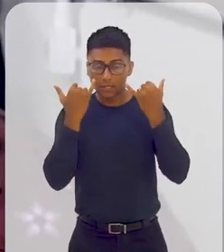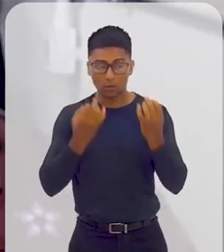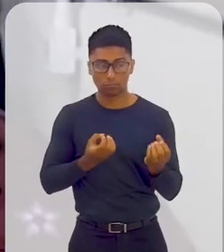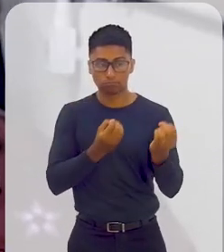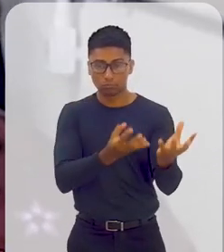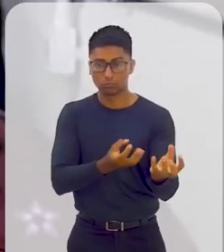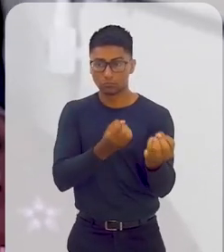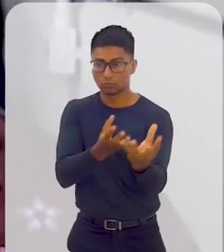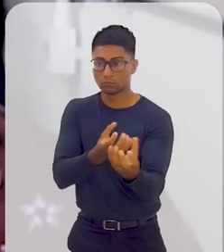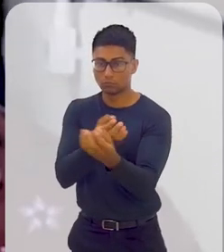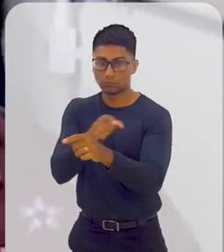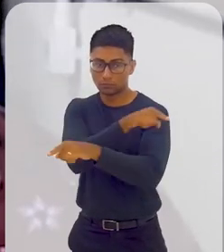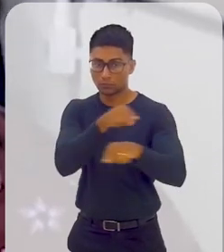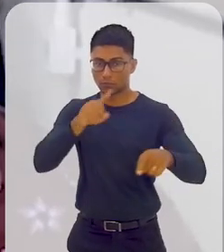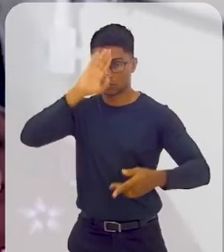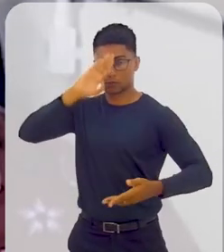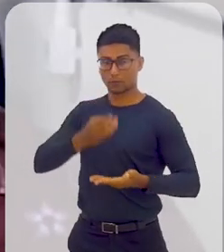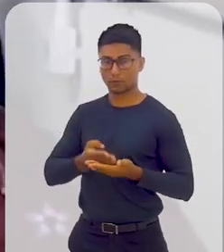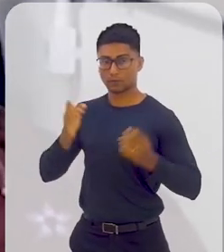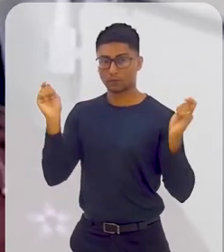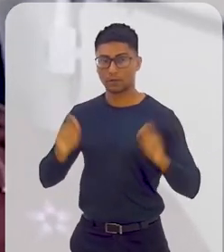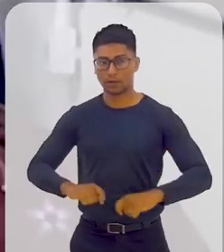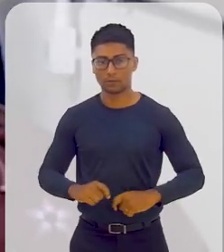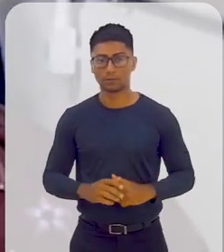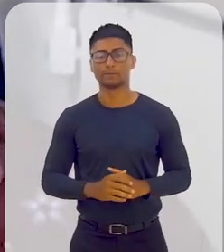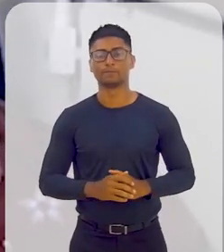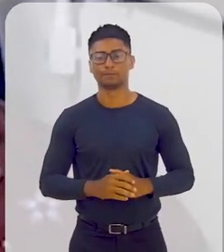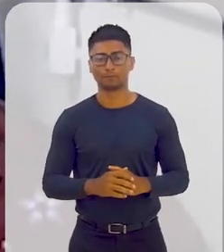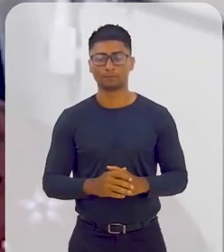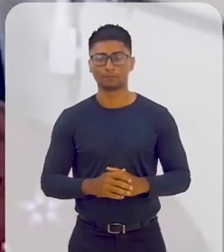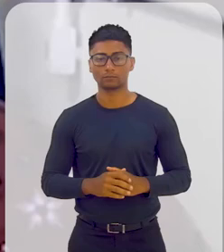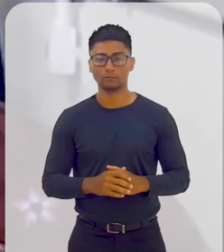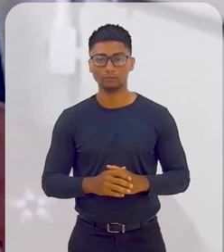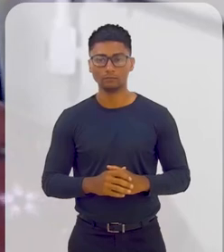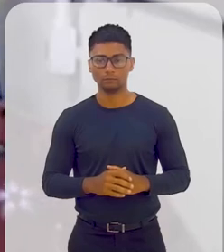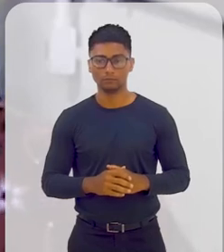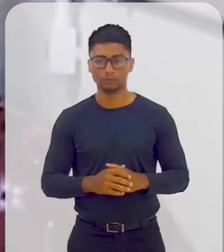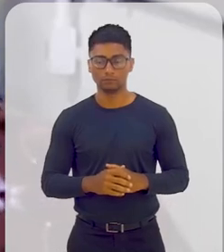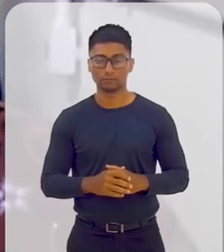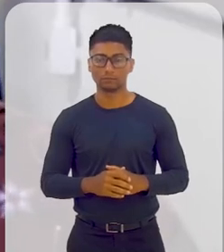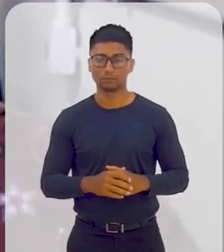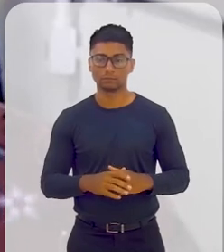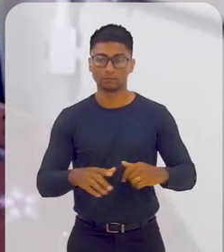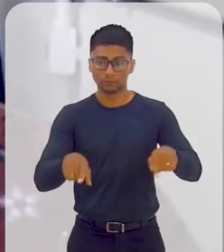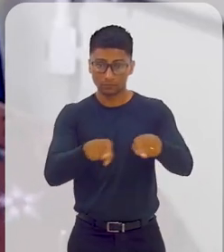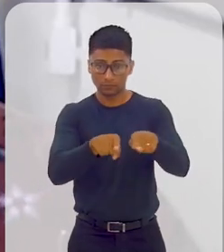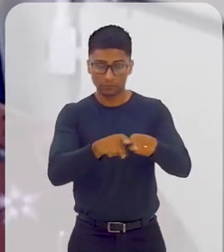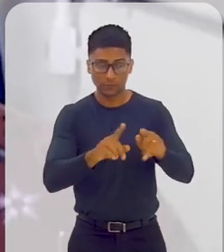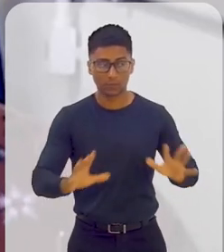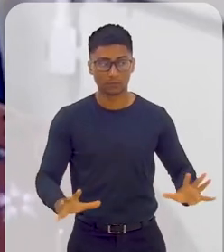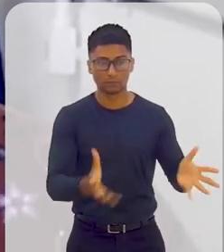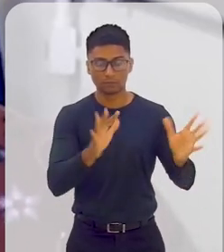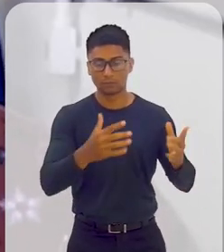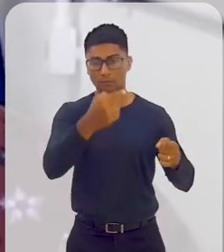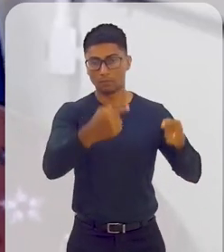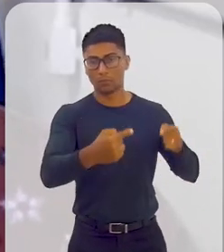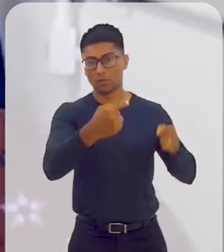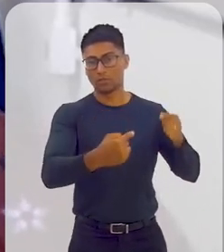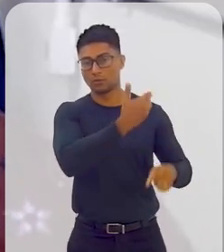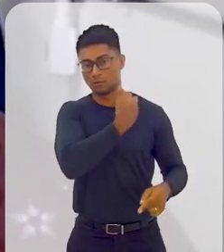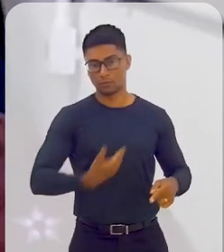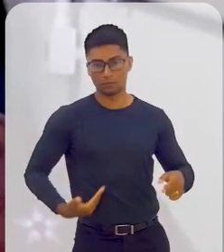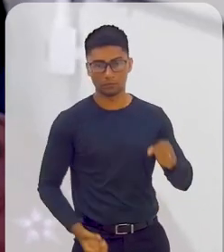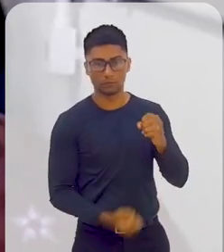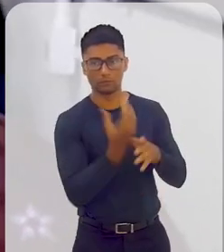de confiança para apoiar a tomada de decisão, influenciando na formulação de políticas públicas, seja